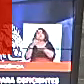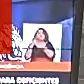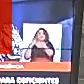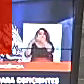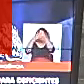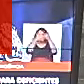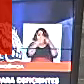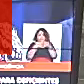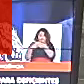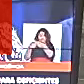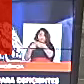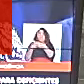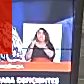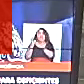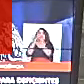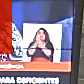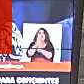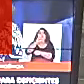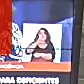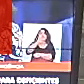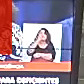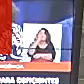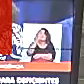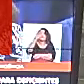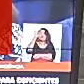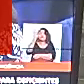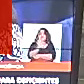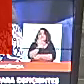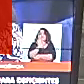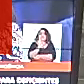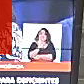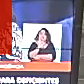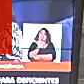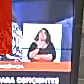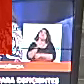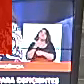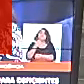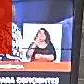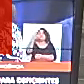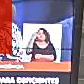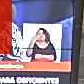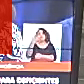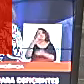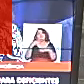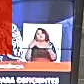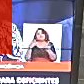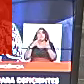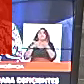99,4% do total de viagens. Então, ou seja, na grande maioria das viagens intermunicipais,